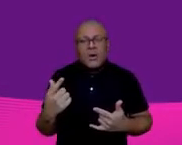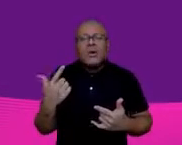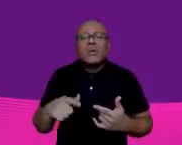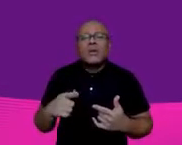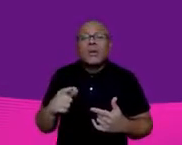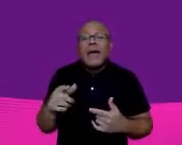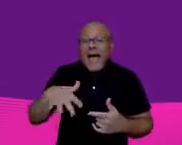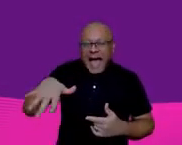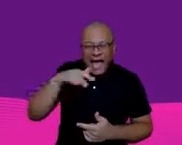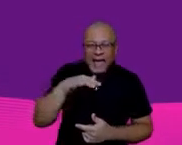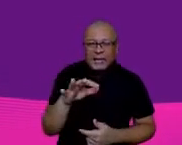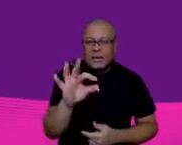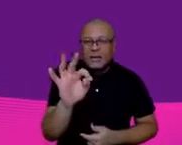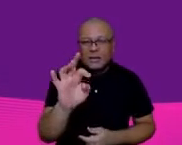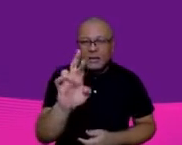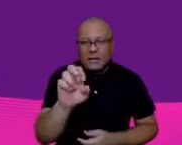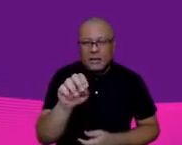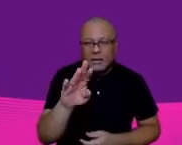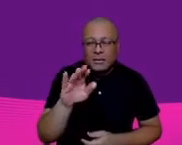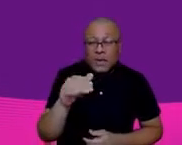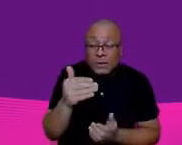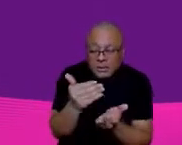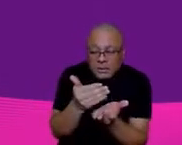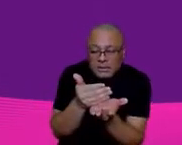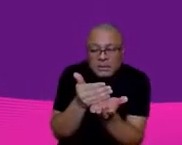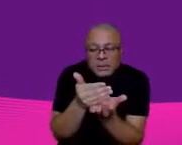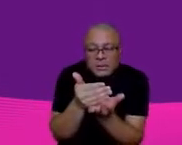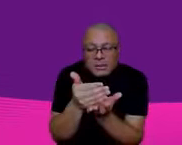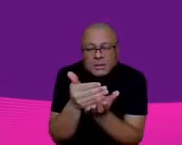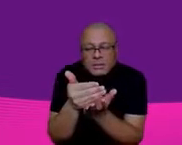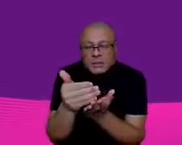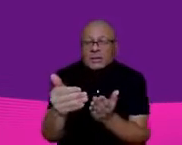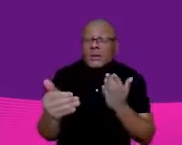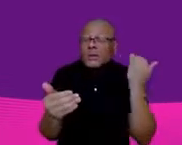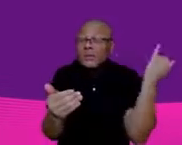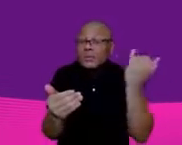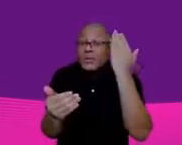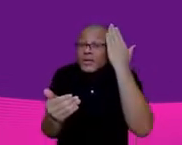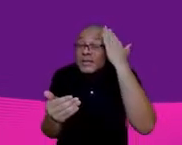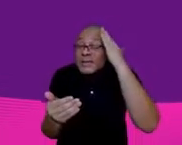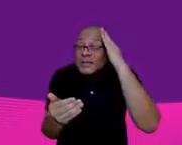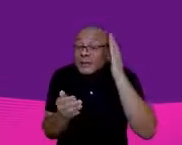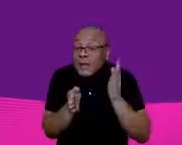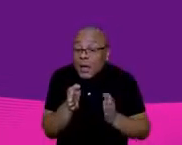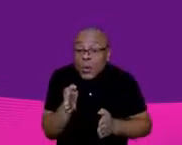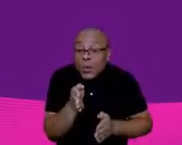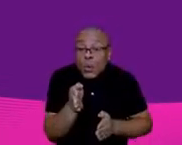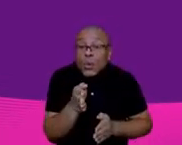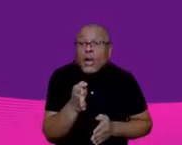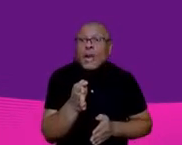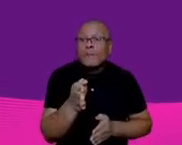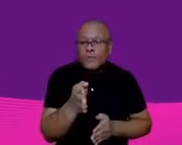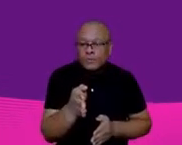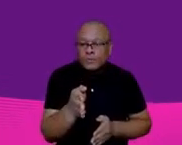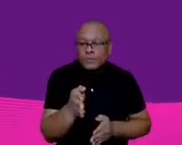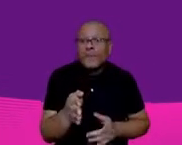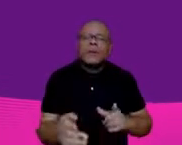que as outras especialidades. E é importante a gente entender o nosso caminho nesse percurso. A gente tem, para